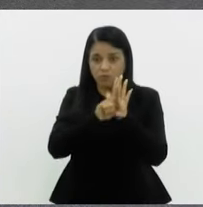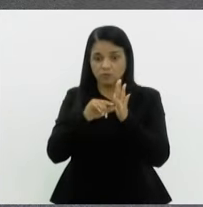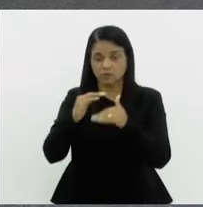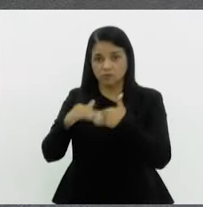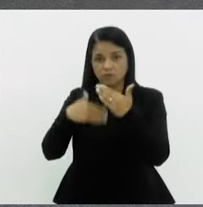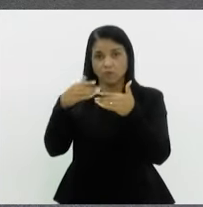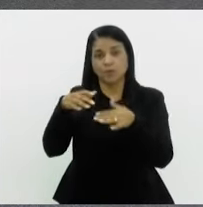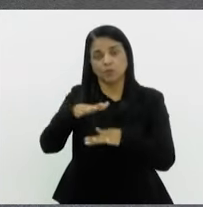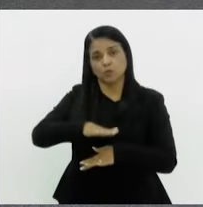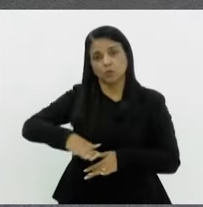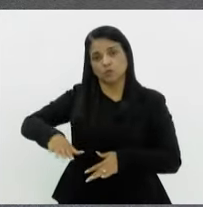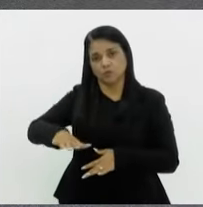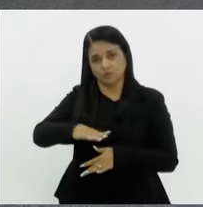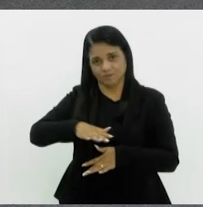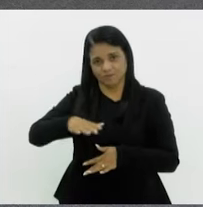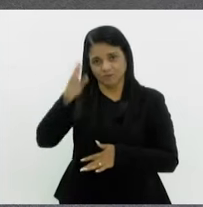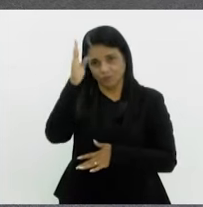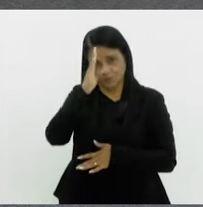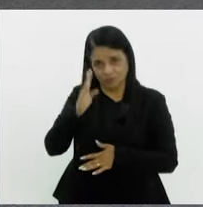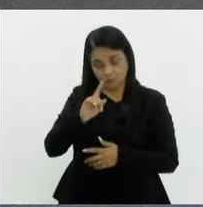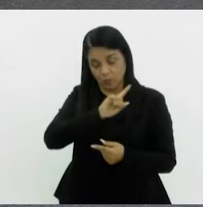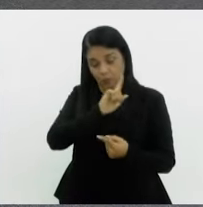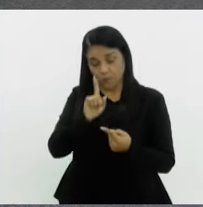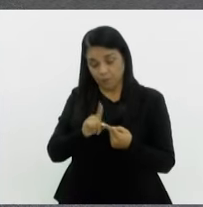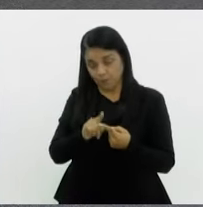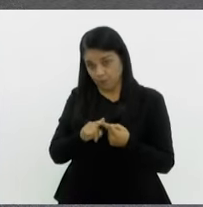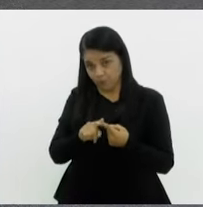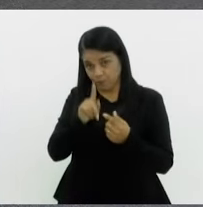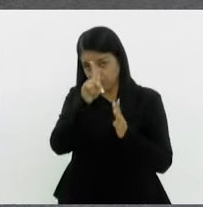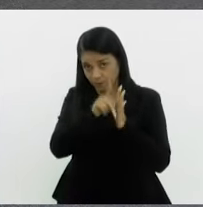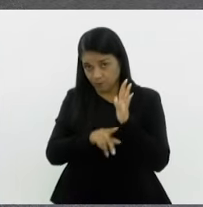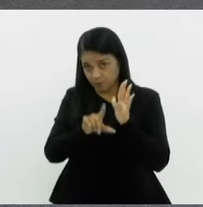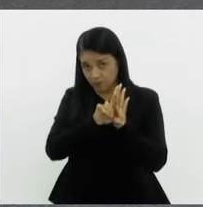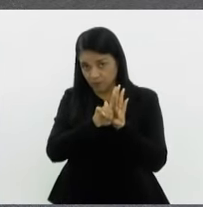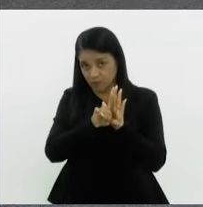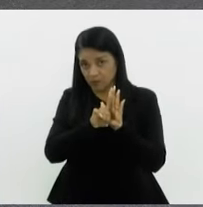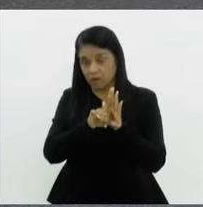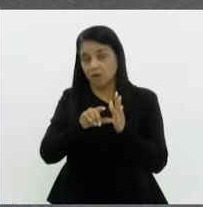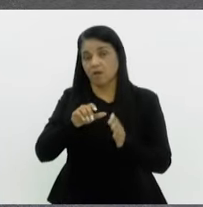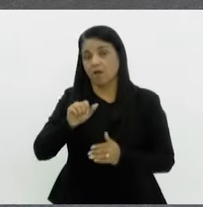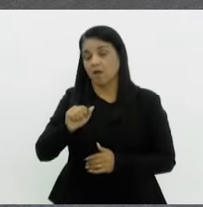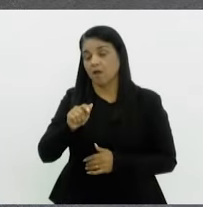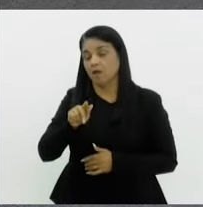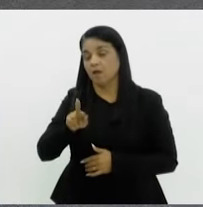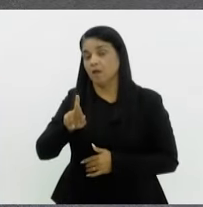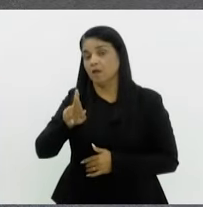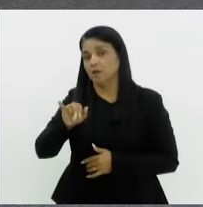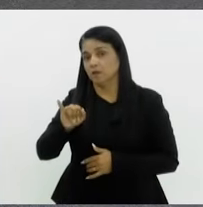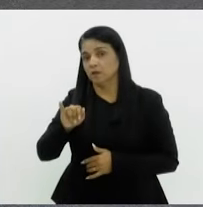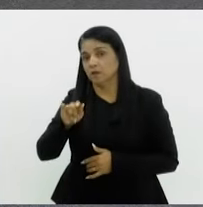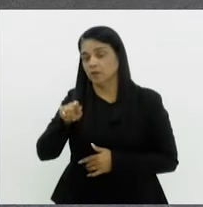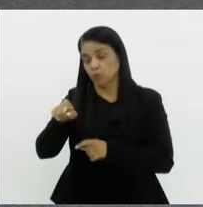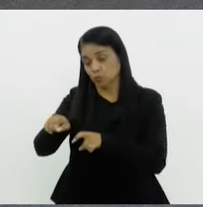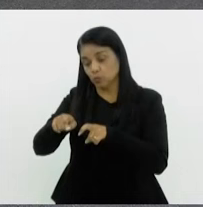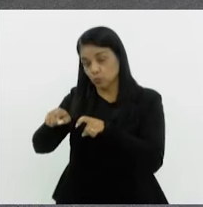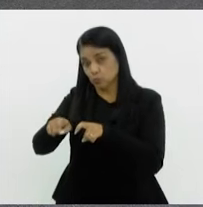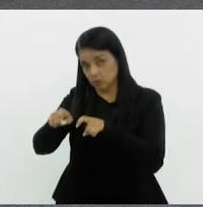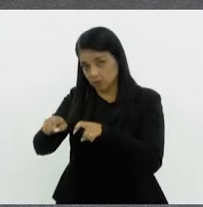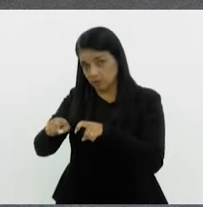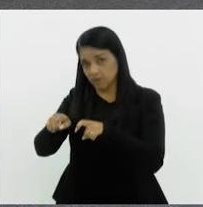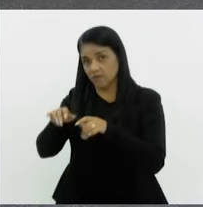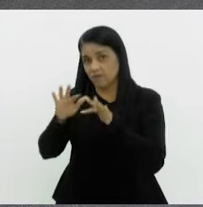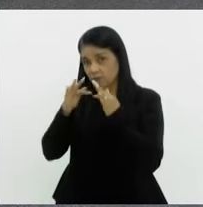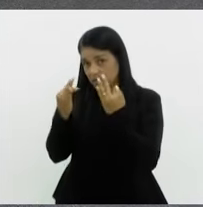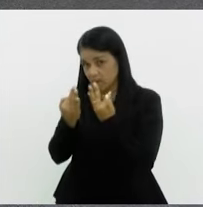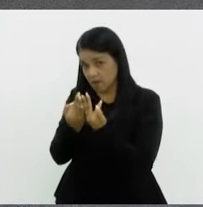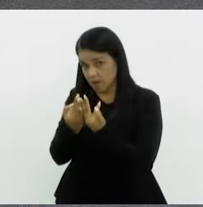no campo hoje no Brasil. Um, que é o da agricultura familiar e camponesa,